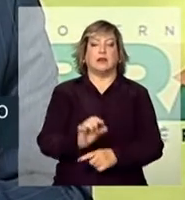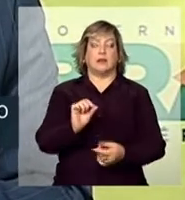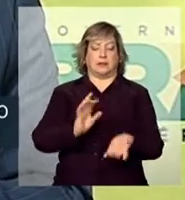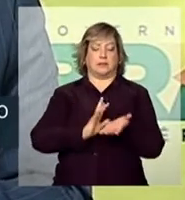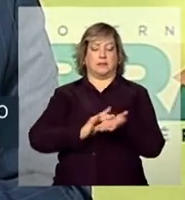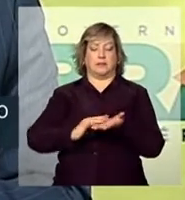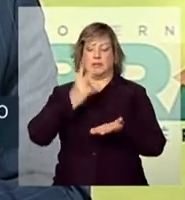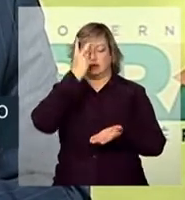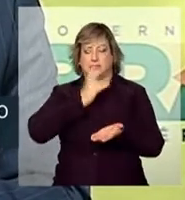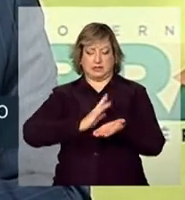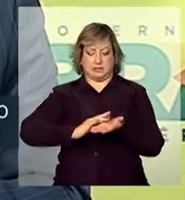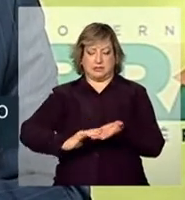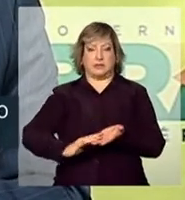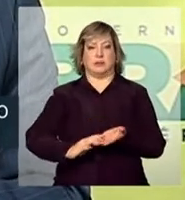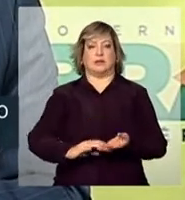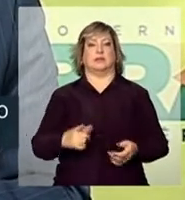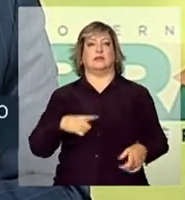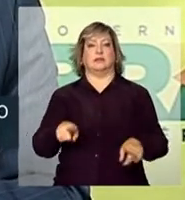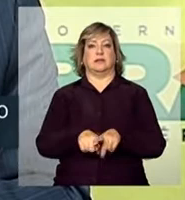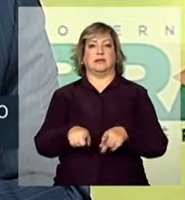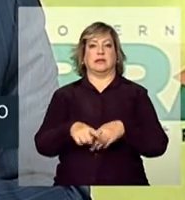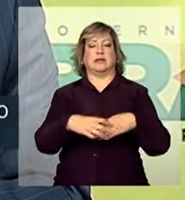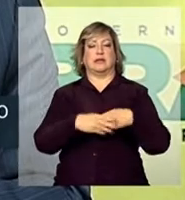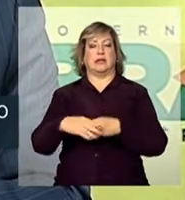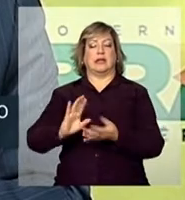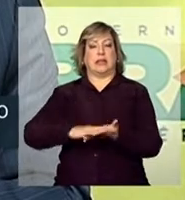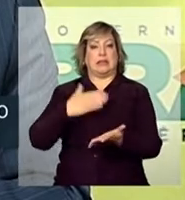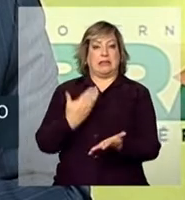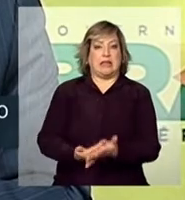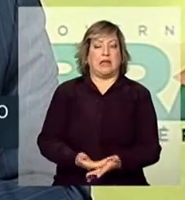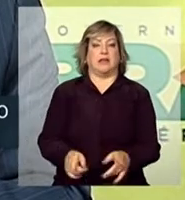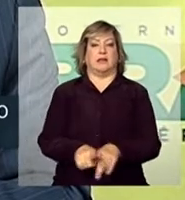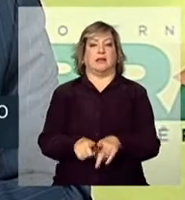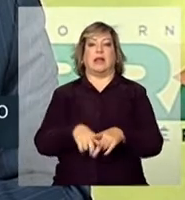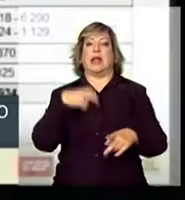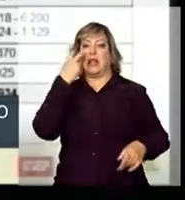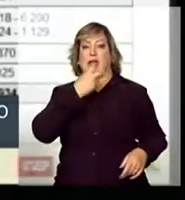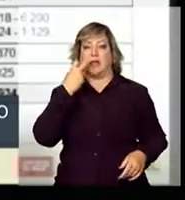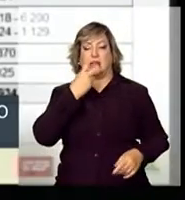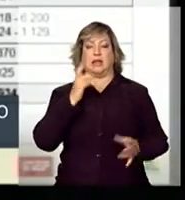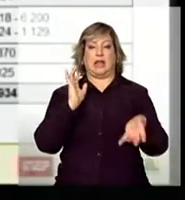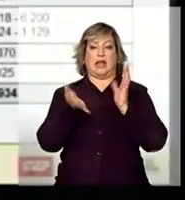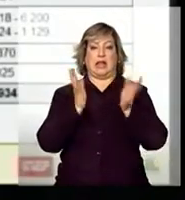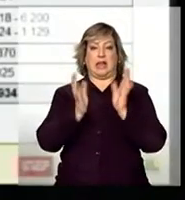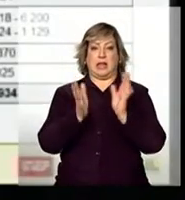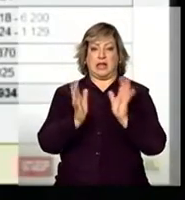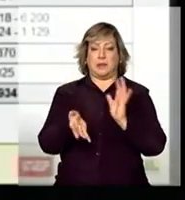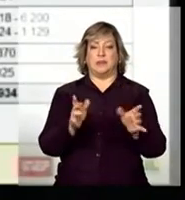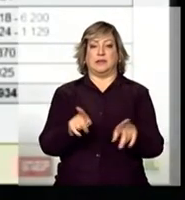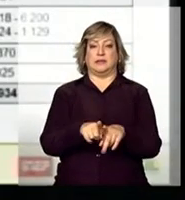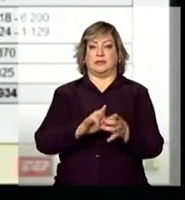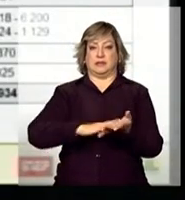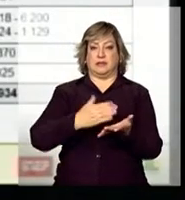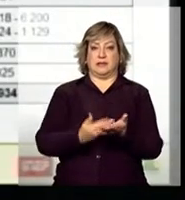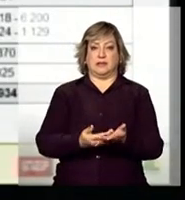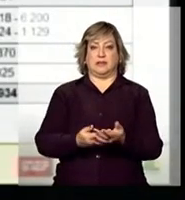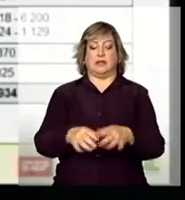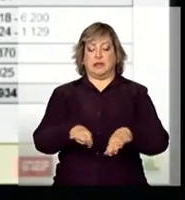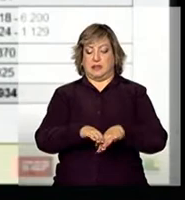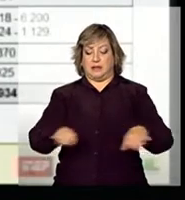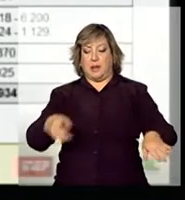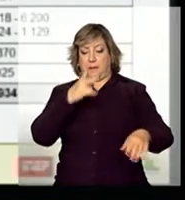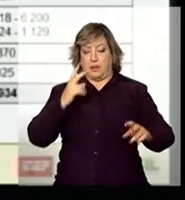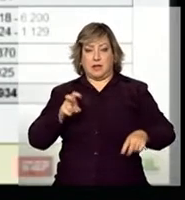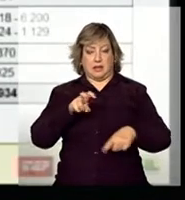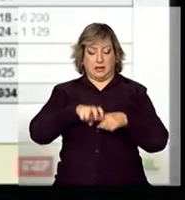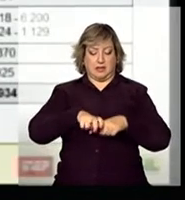Braile guia-intérprete leitor leitura labial libras mesa adaptada para cadeira